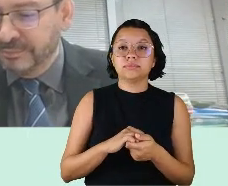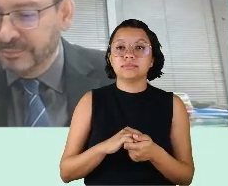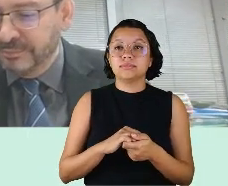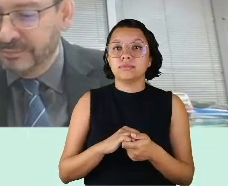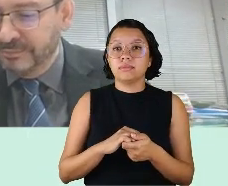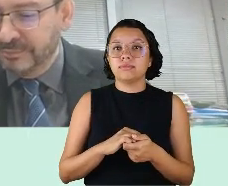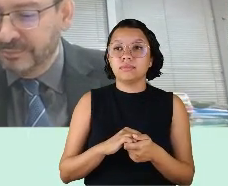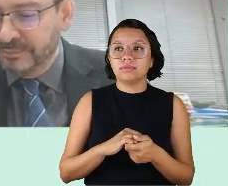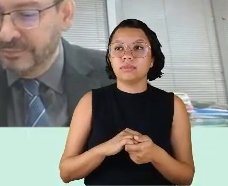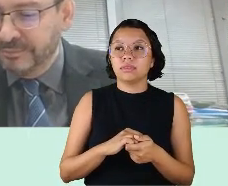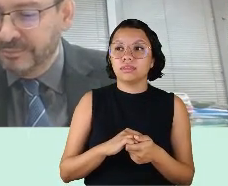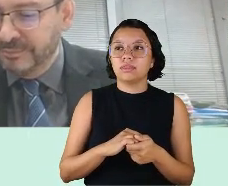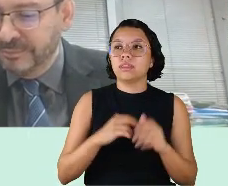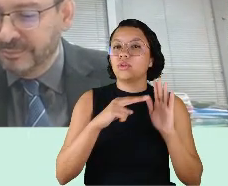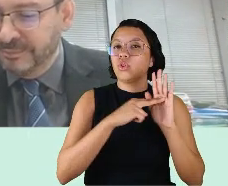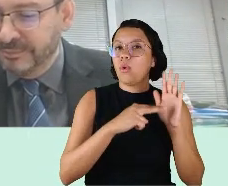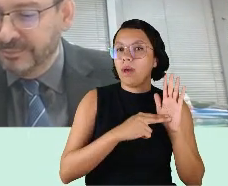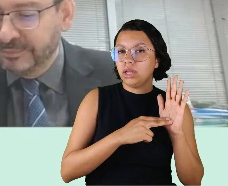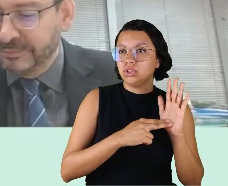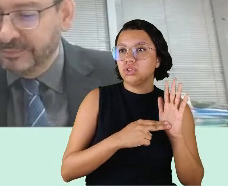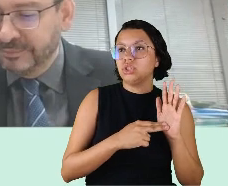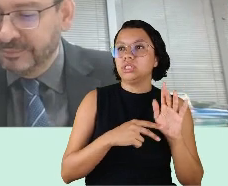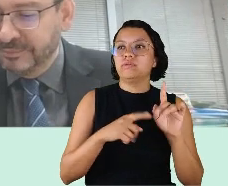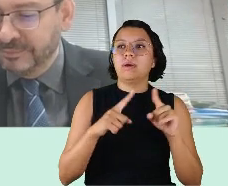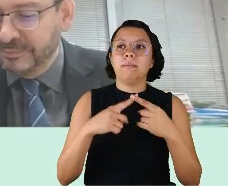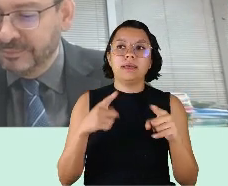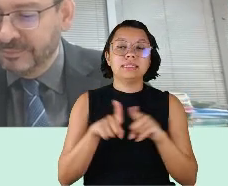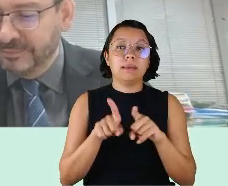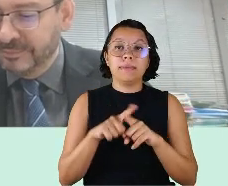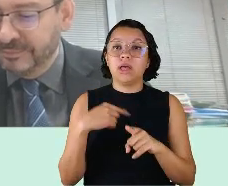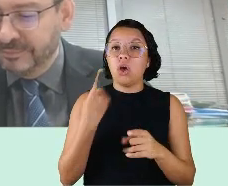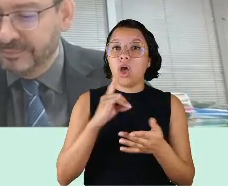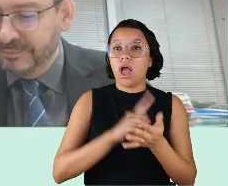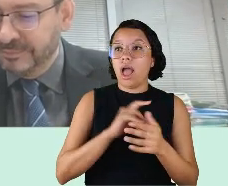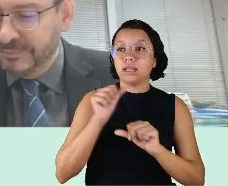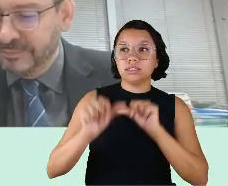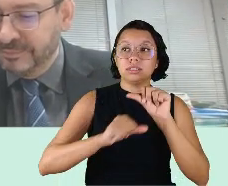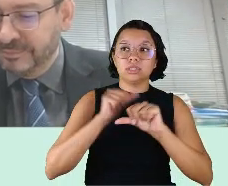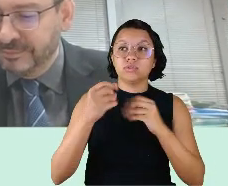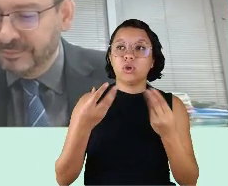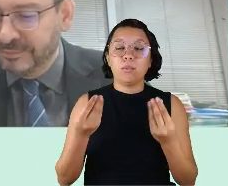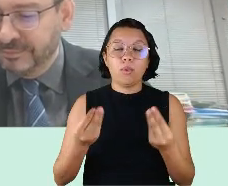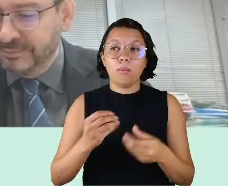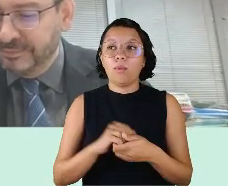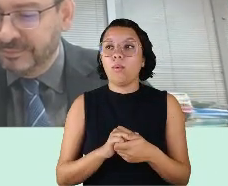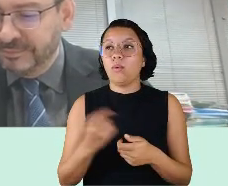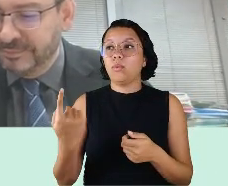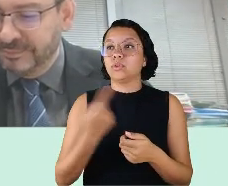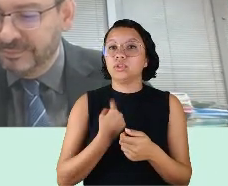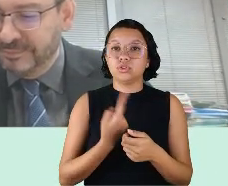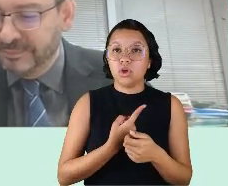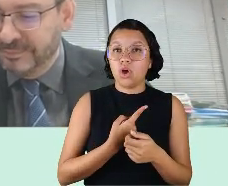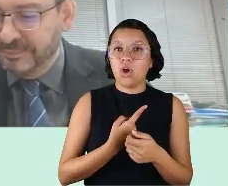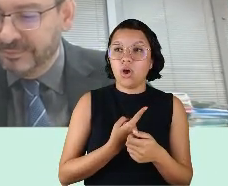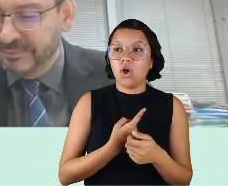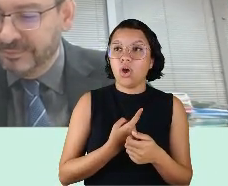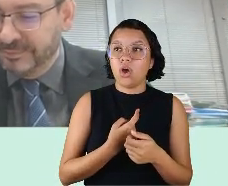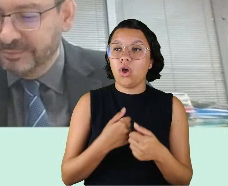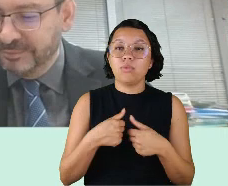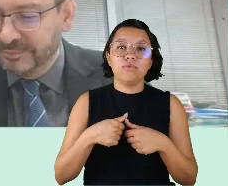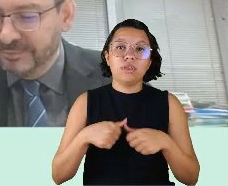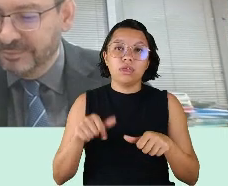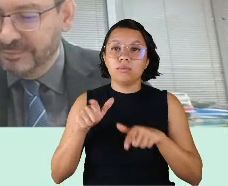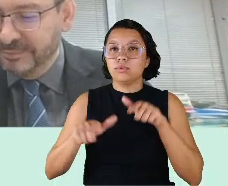novidades, não só normativas, né, mas a nossa realidade se transformou tanto, e nós ficamos